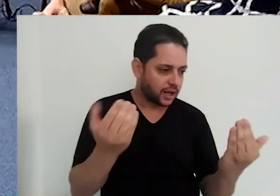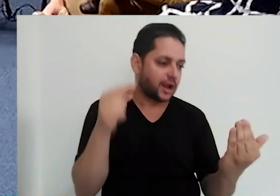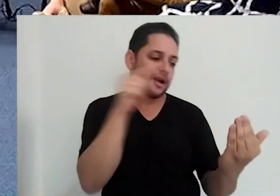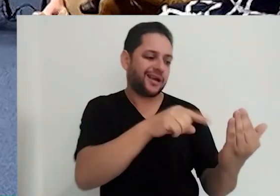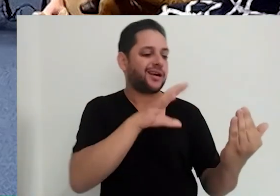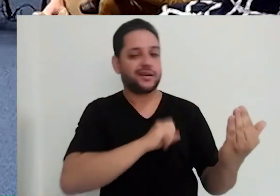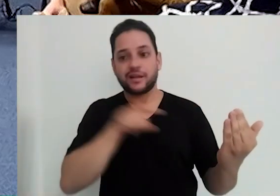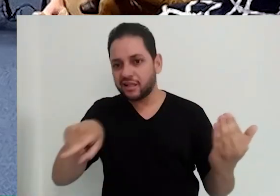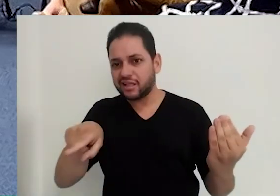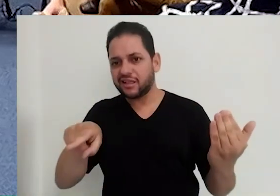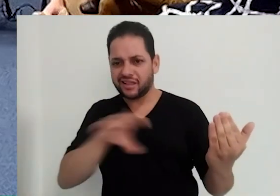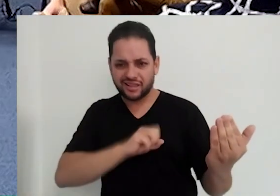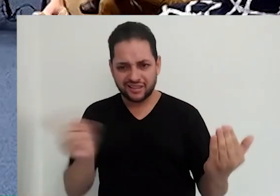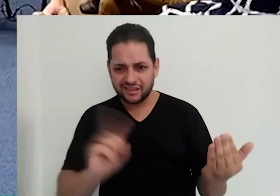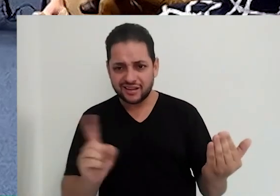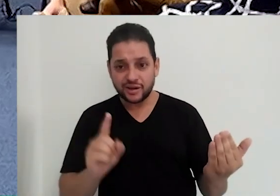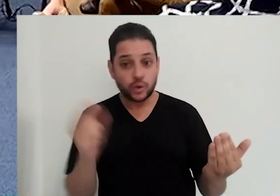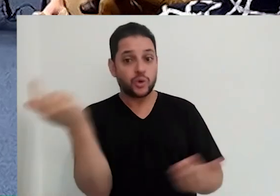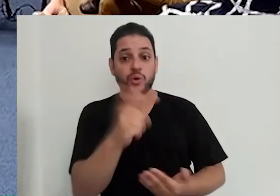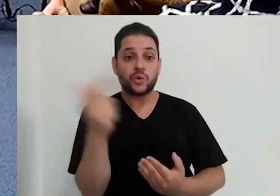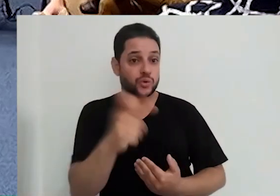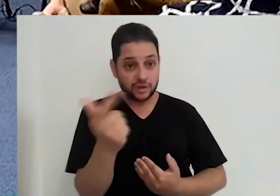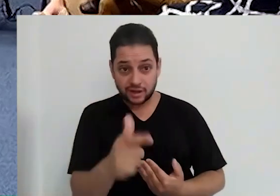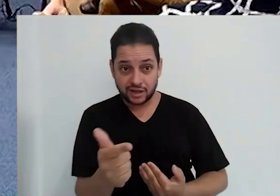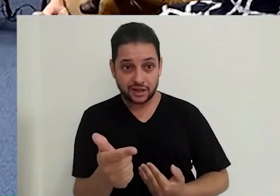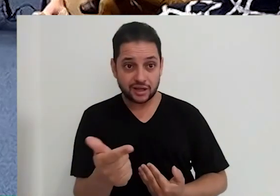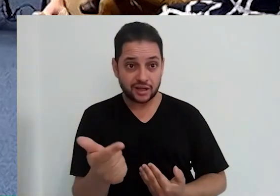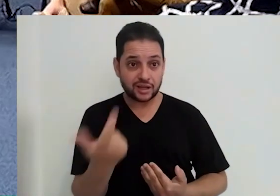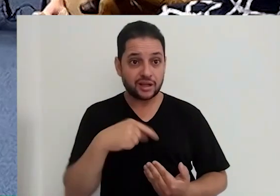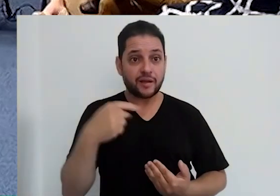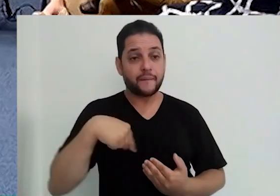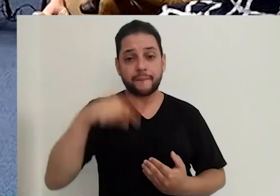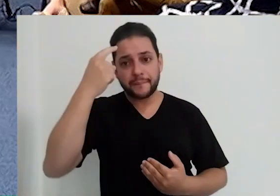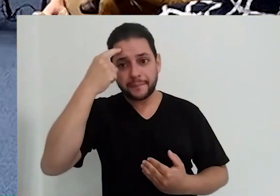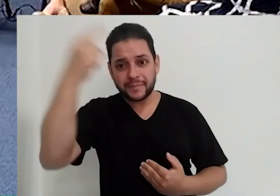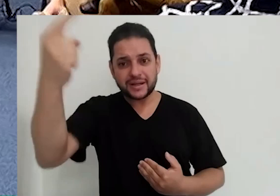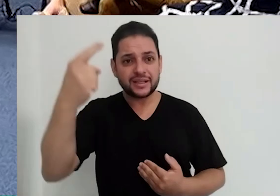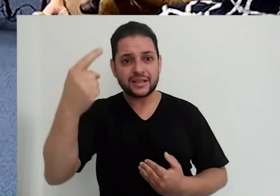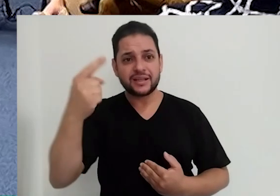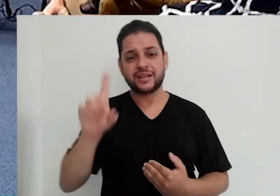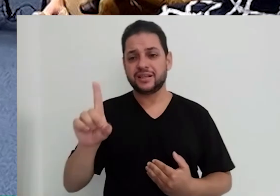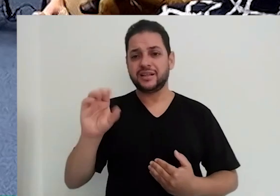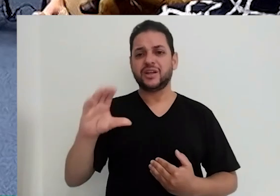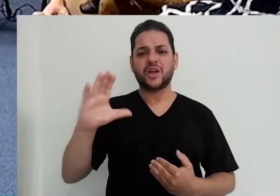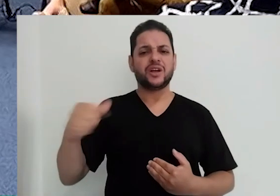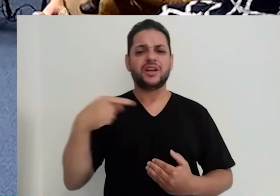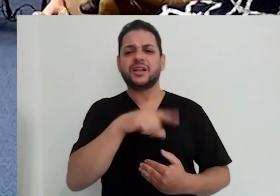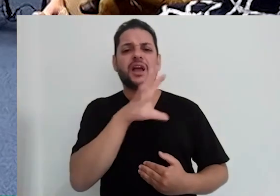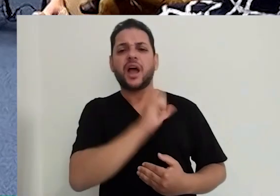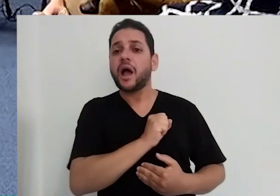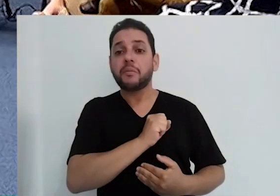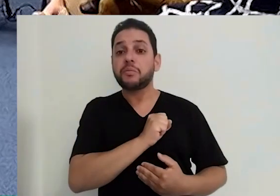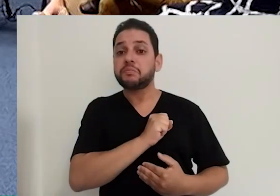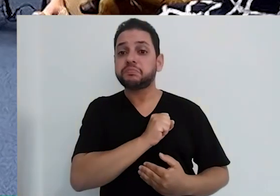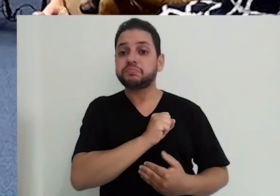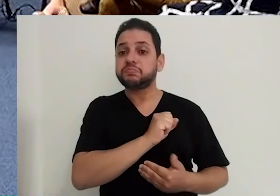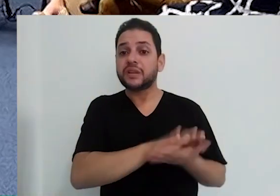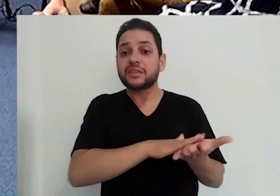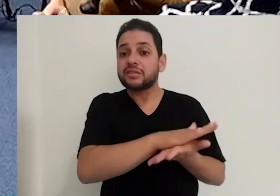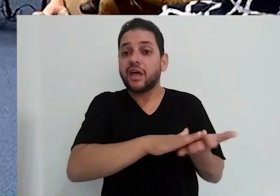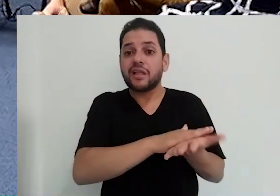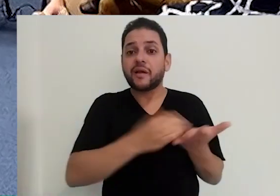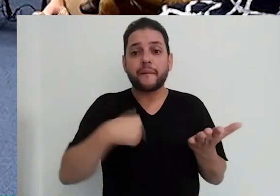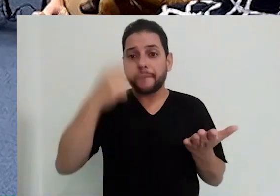existe isso então acho que nunca passou pela minha cabeça que o doca não é mácia Angela isso realmente dá para você